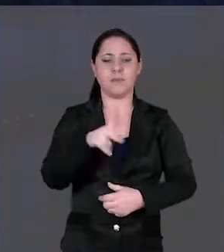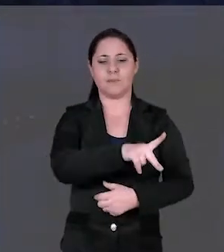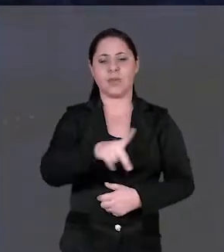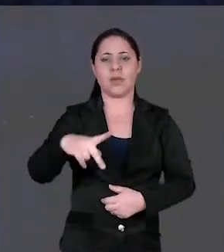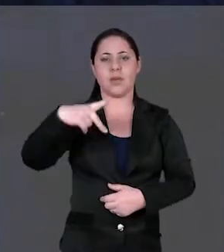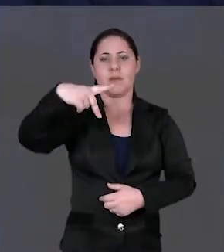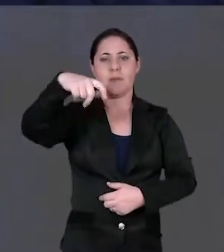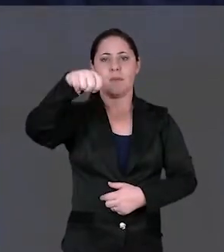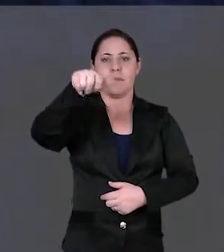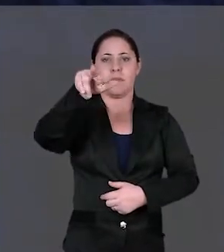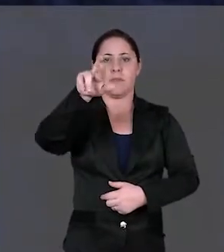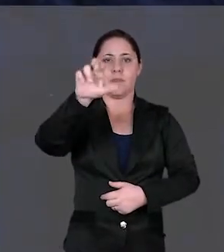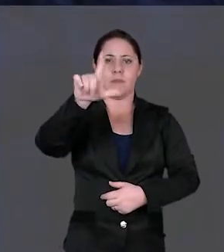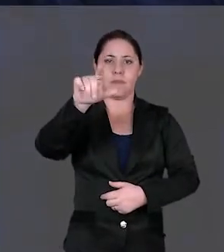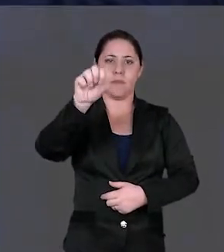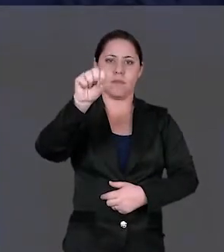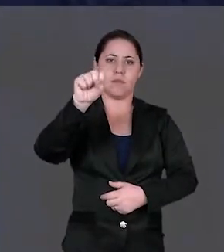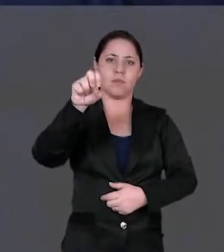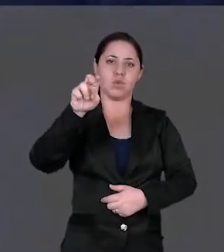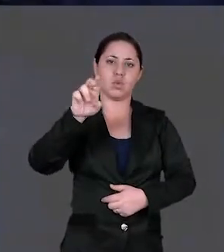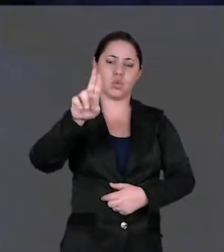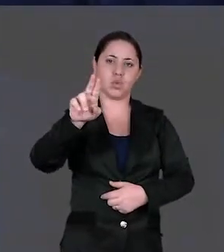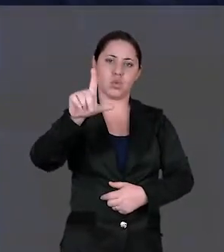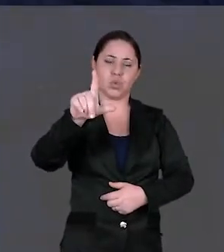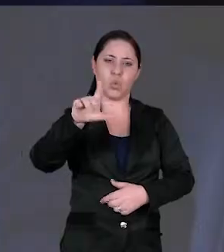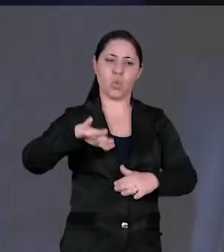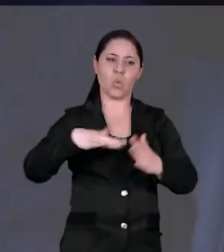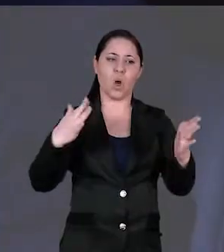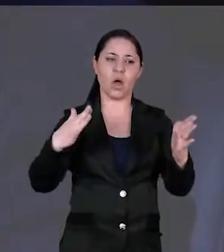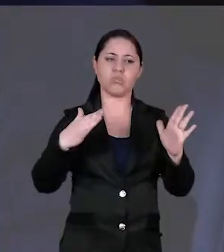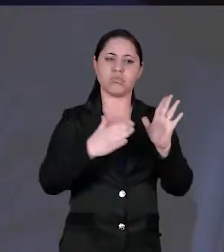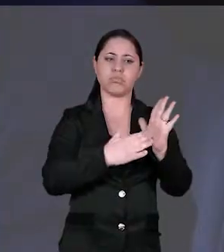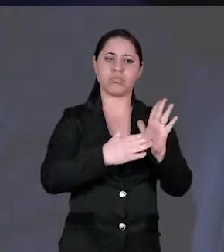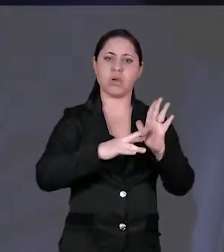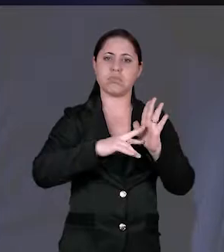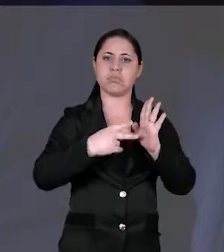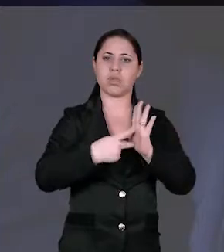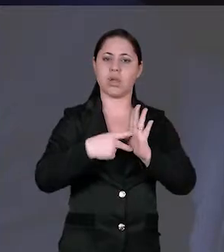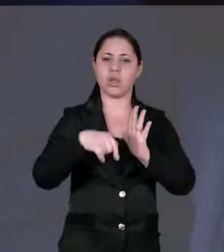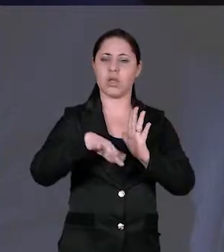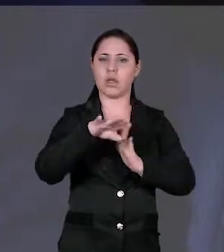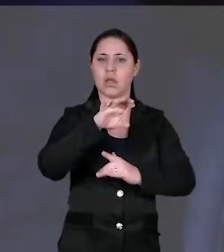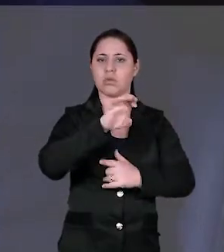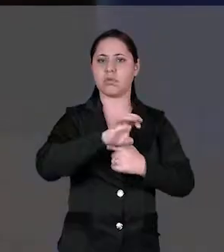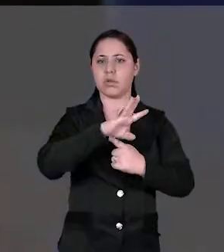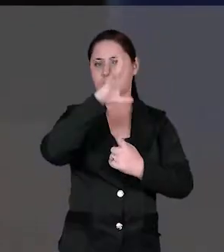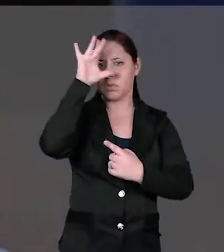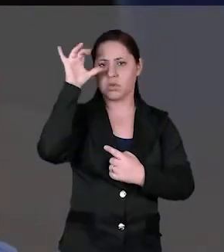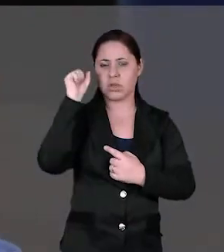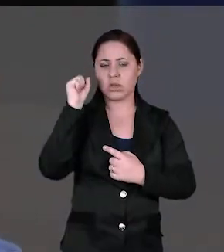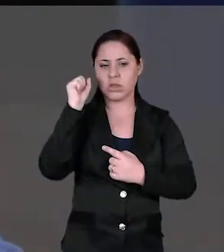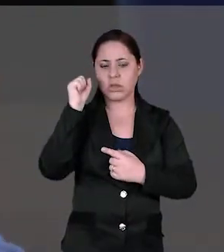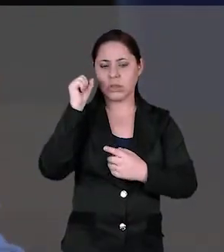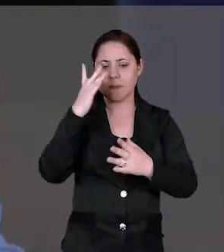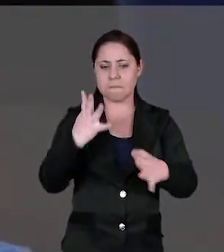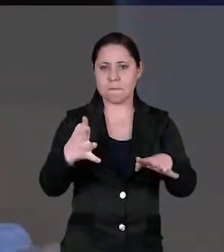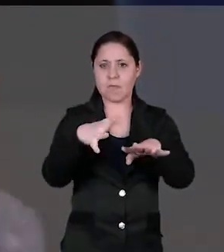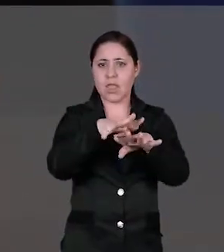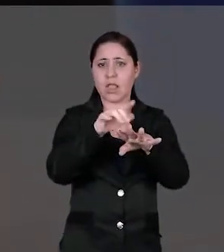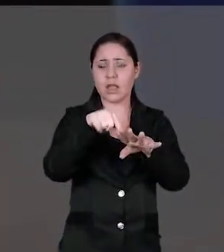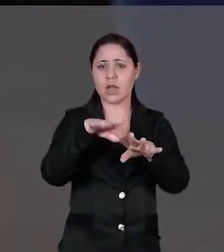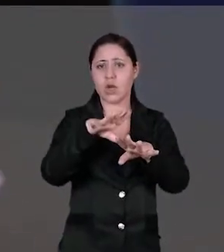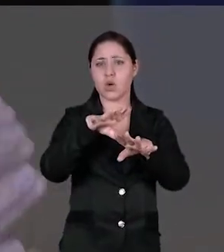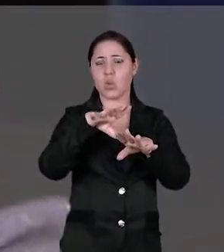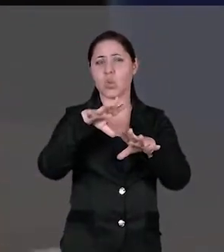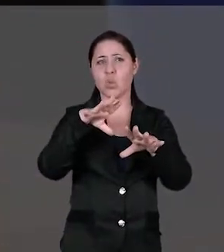recuperação compulsório, para que a gente possa fazer o enfrentamento da antiga rodoviária aqui em Campo Grande. A presidência do Parlasul.